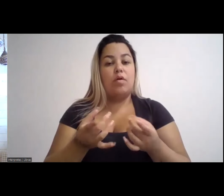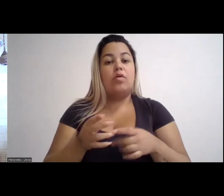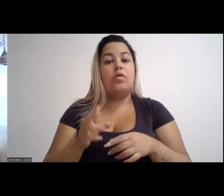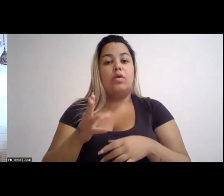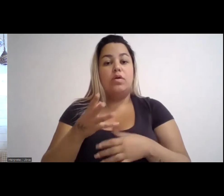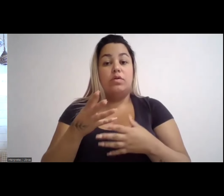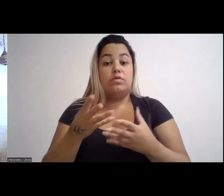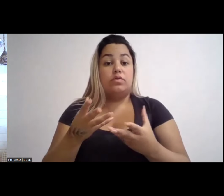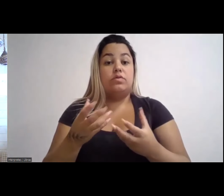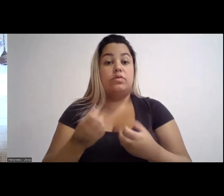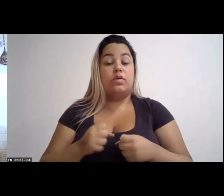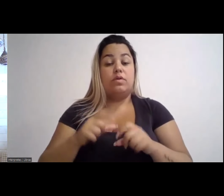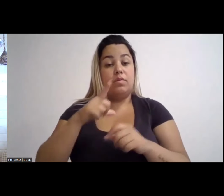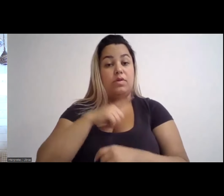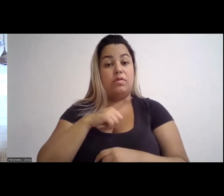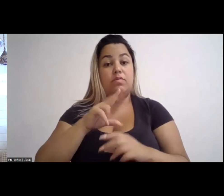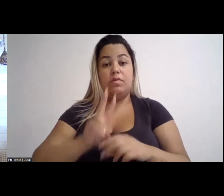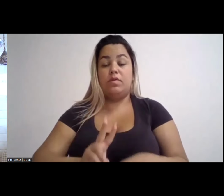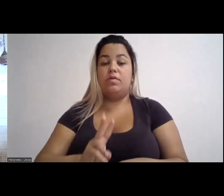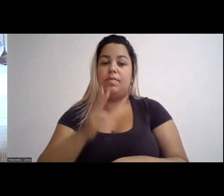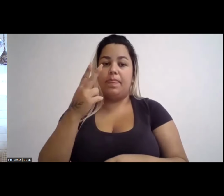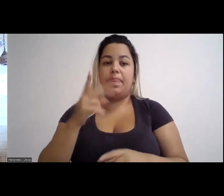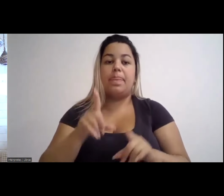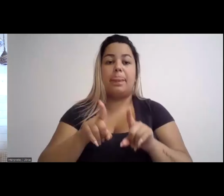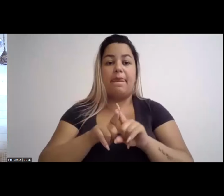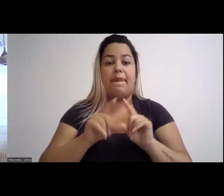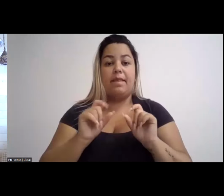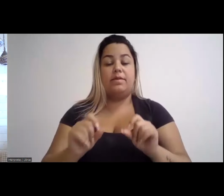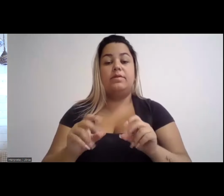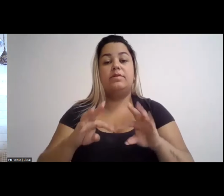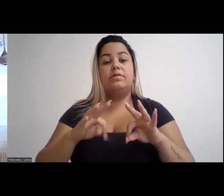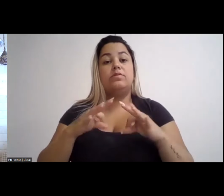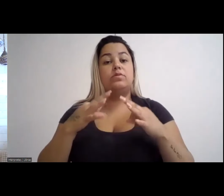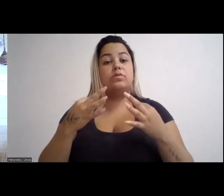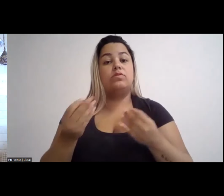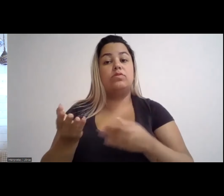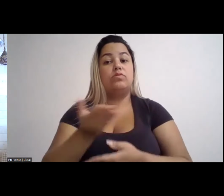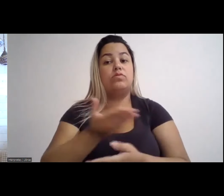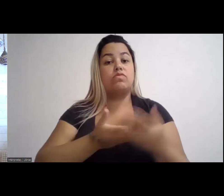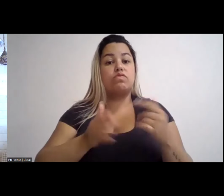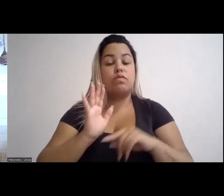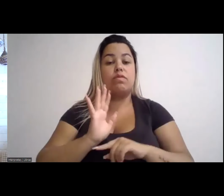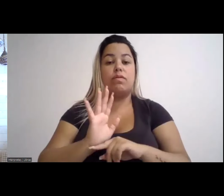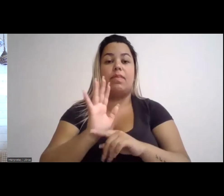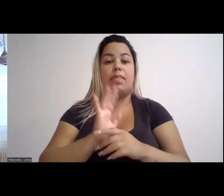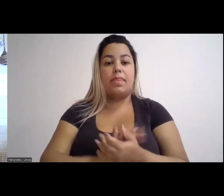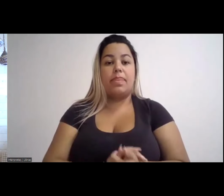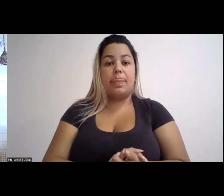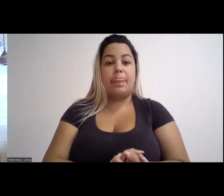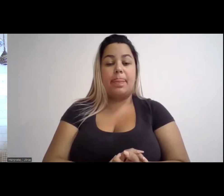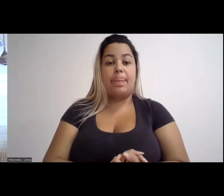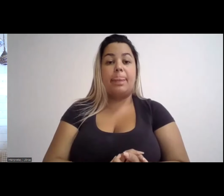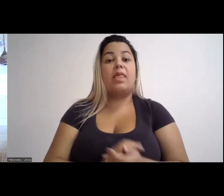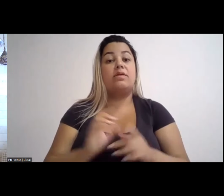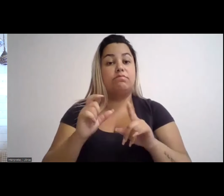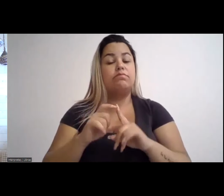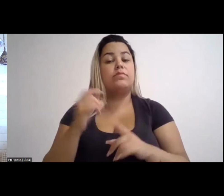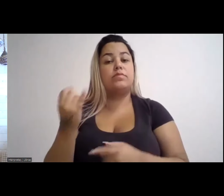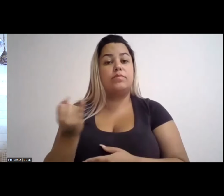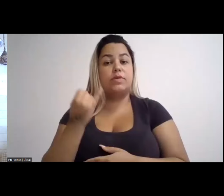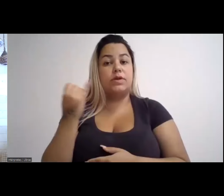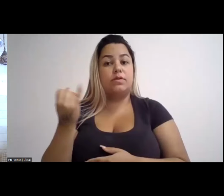responsável, ou seja, de valores substantivos em torno da colaboração e do cuidado. E essas palavras são muito importantes